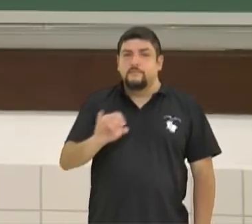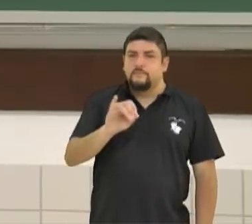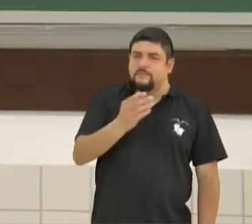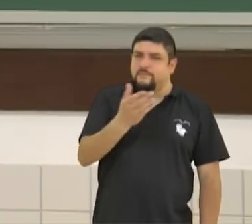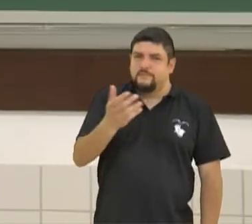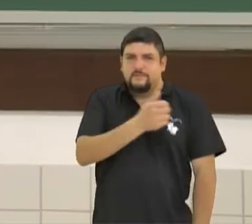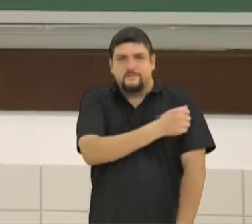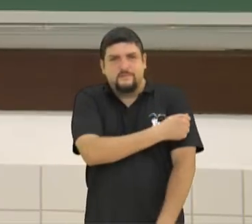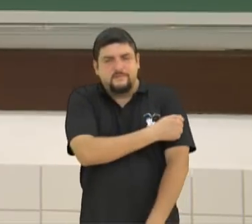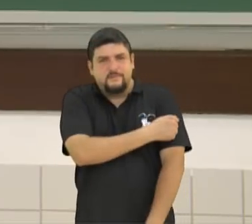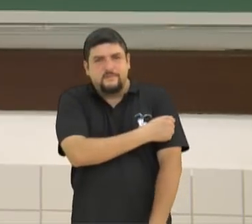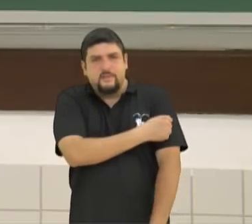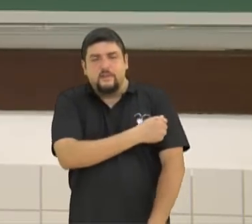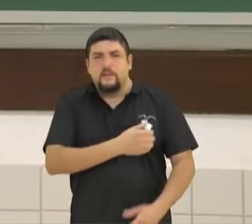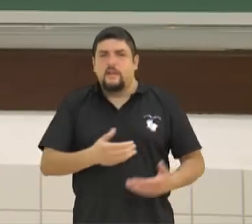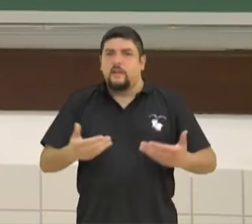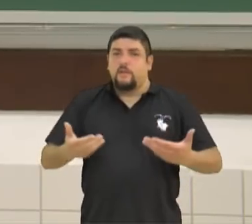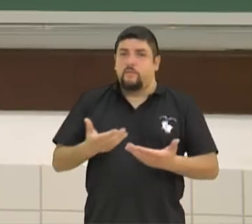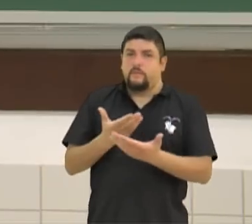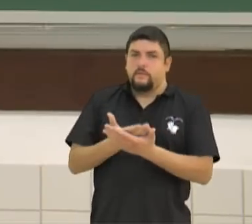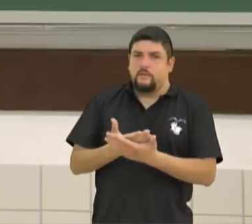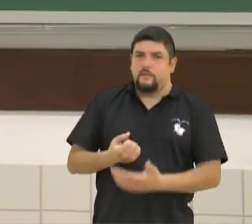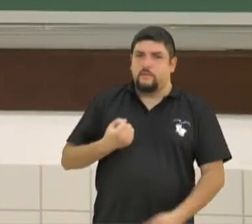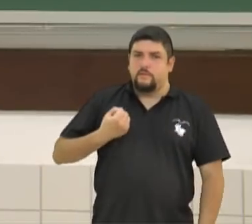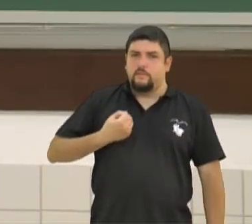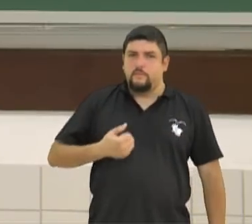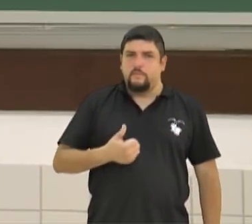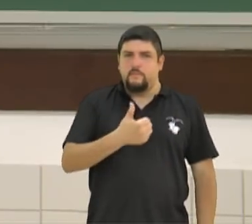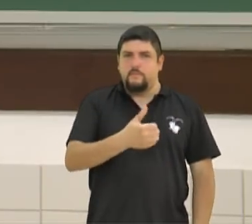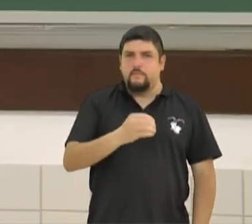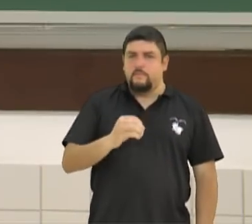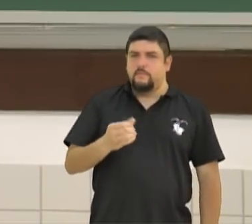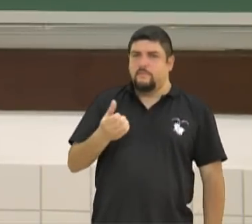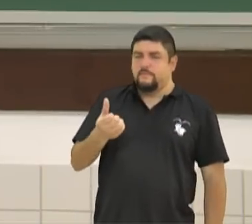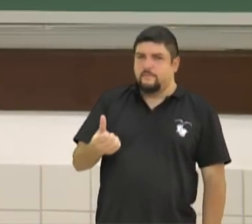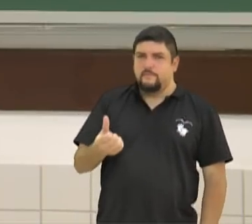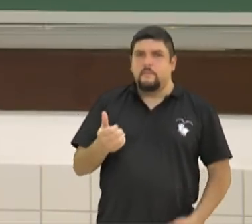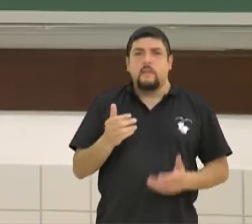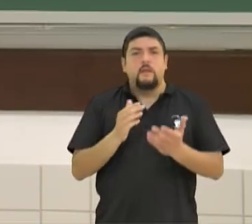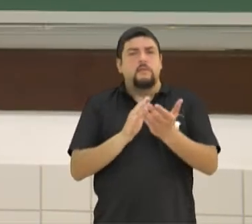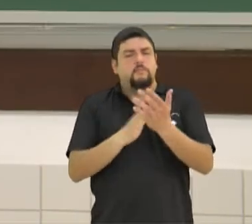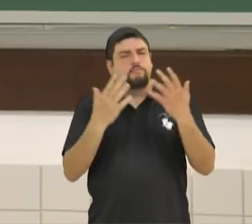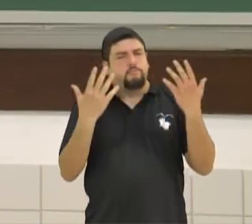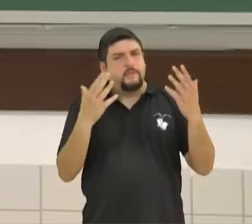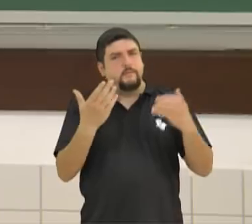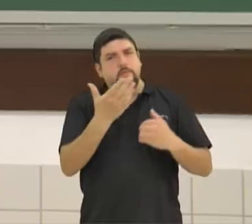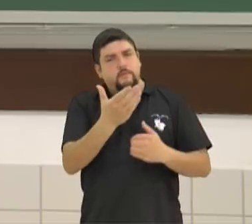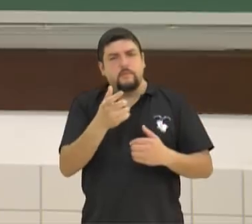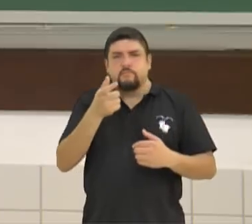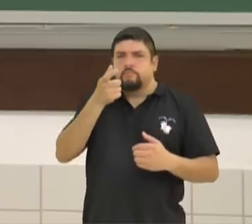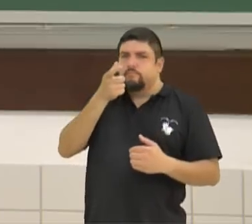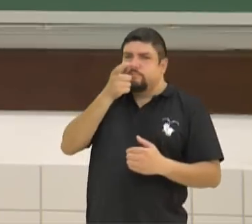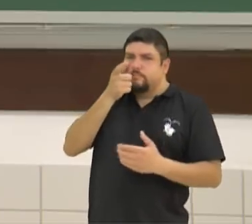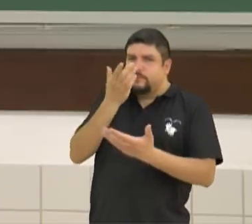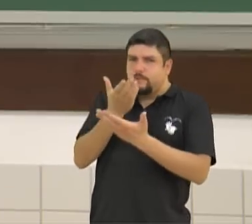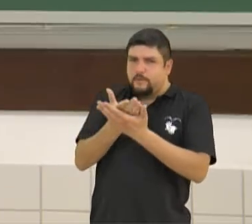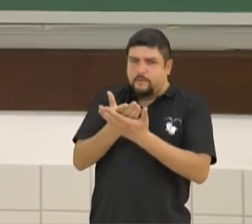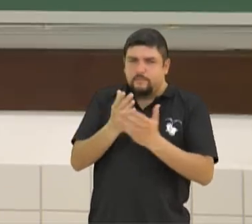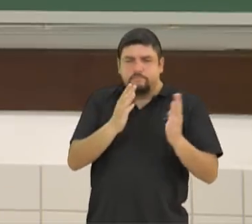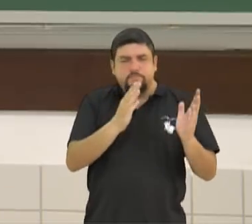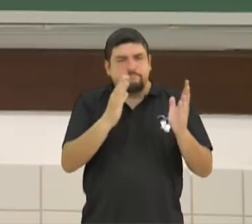Olá, alunos, vamos para a nossa 106ª aula. Parabenizo vocês por estarem aí nos acompanhando, assistindo as